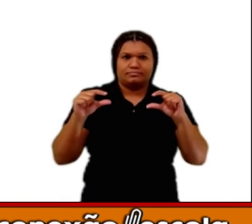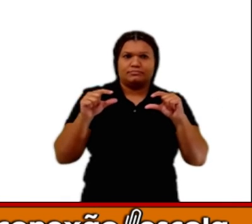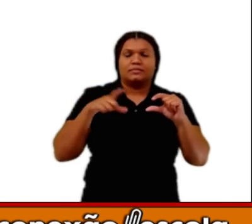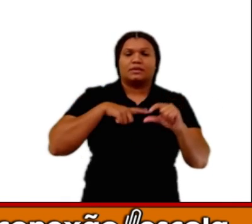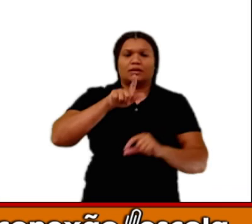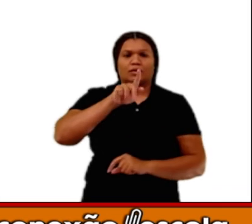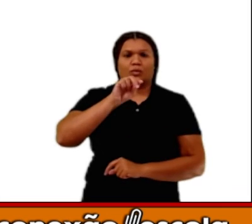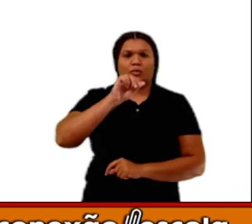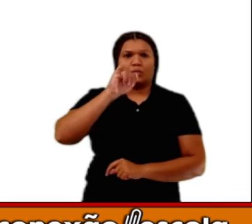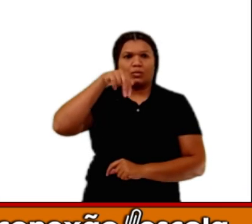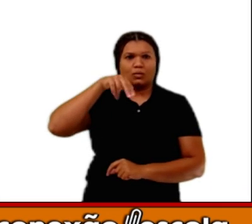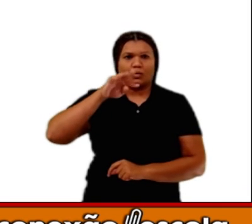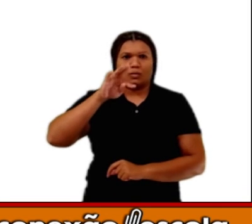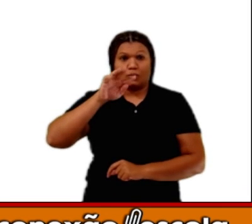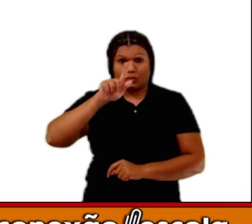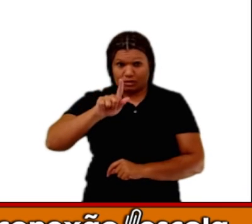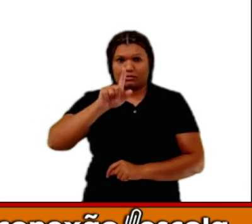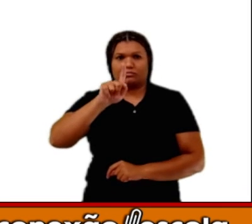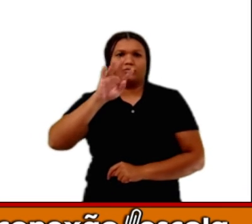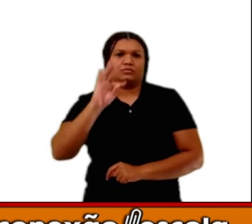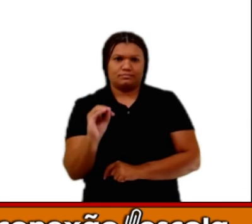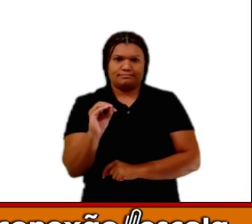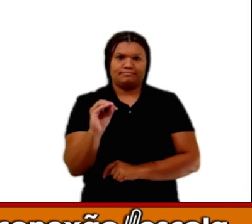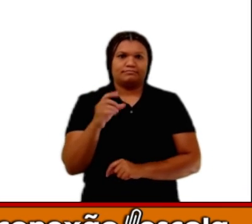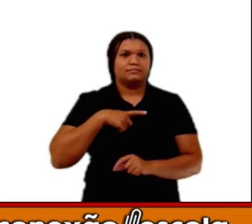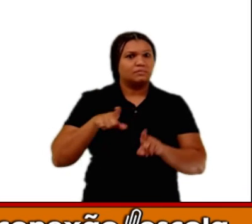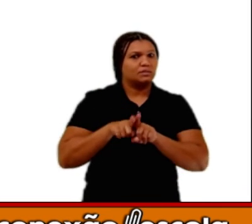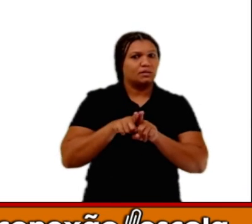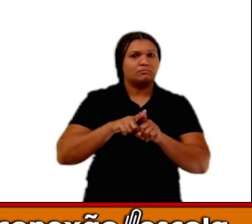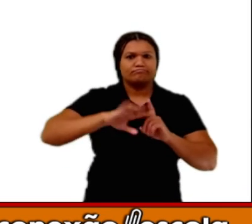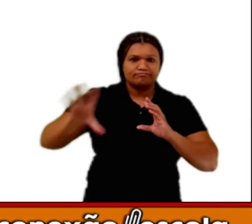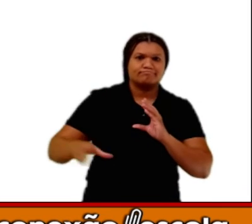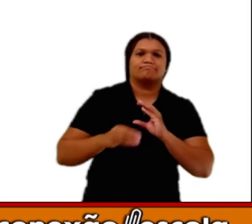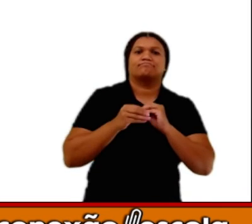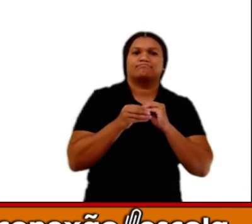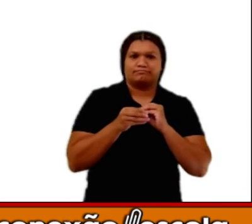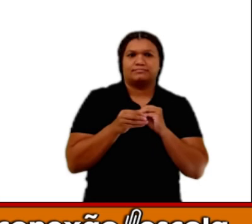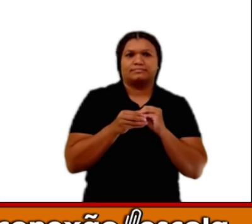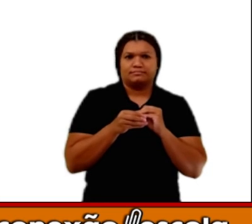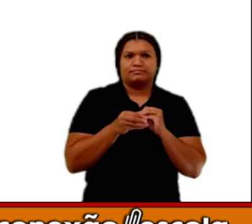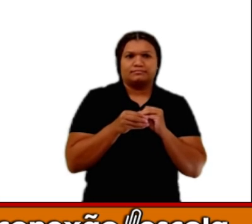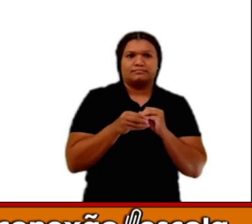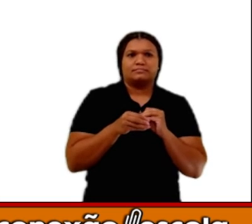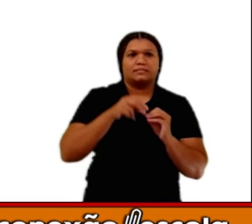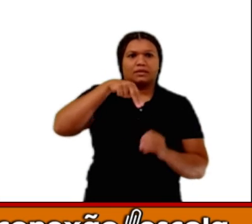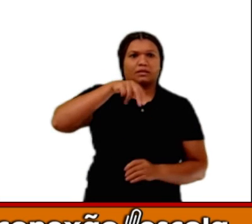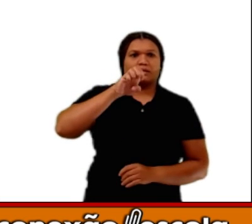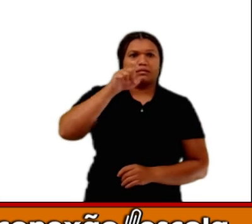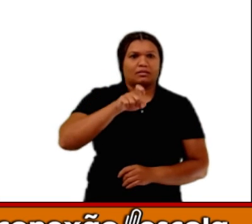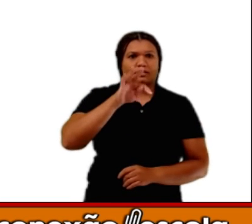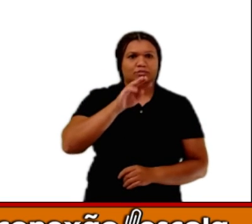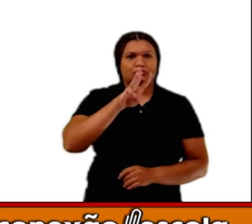principal que é o cão quer ouvir o complemento next week próxima semana